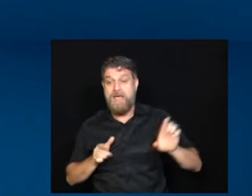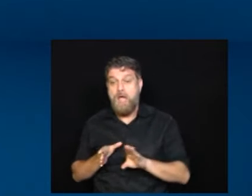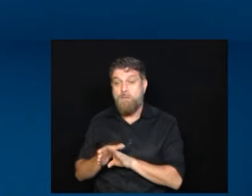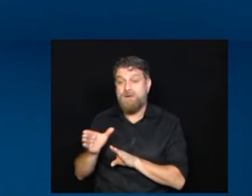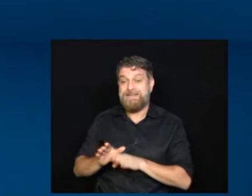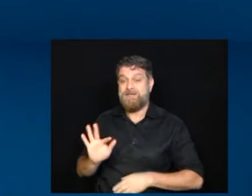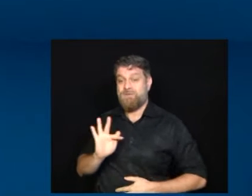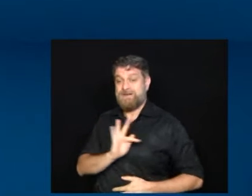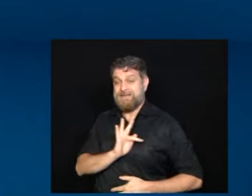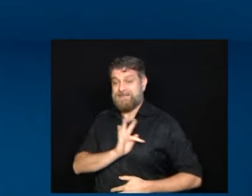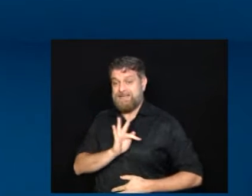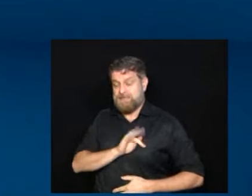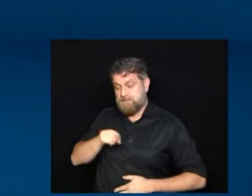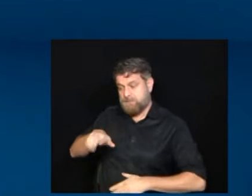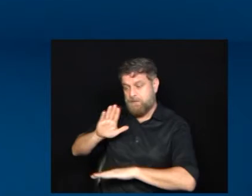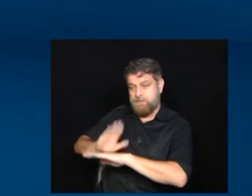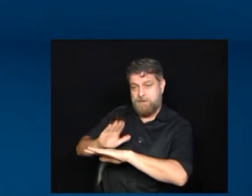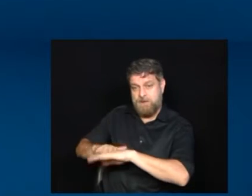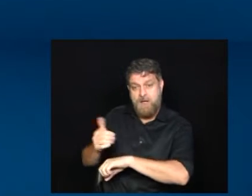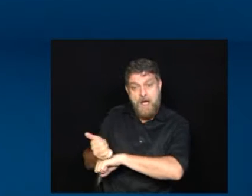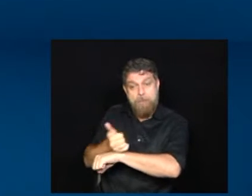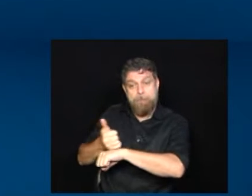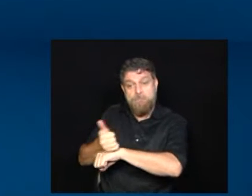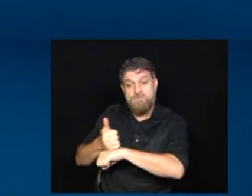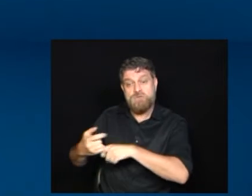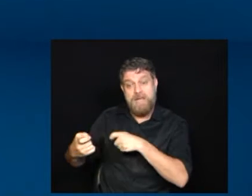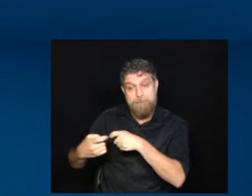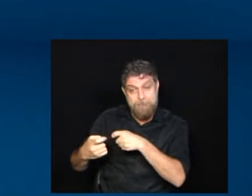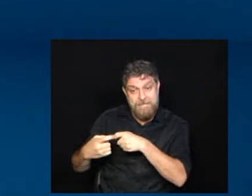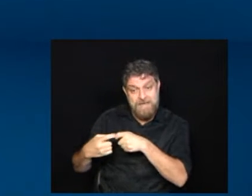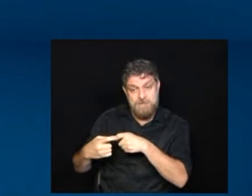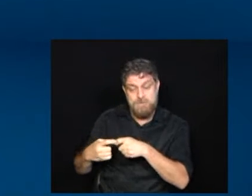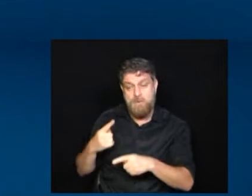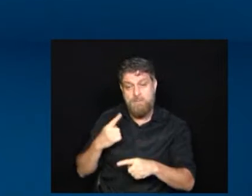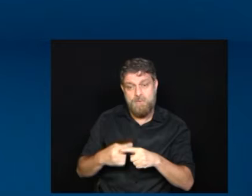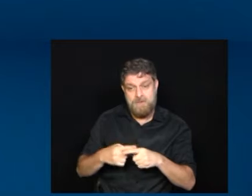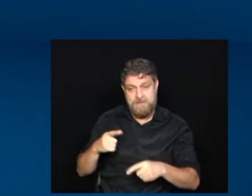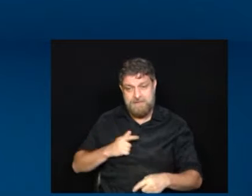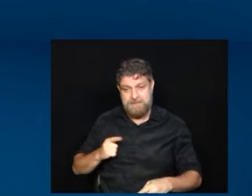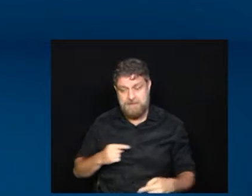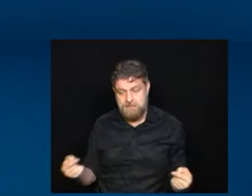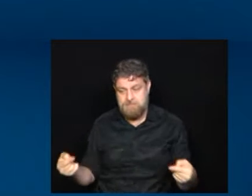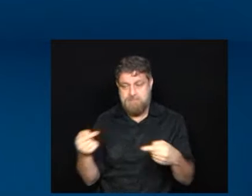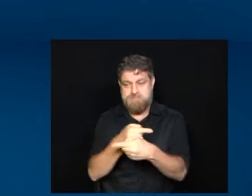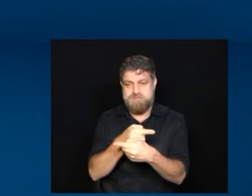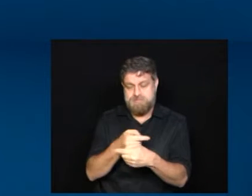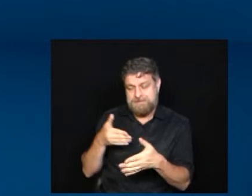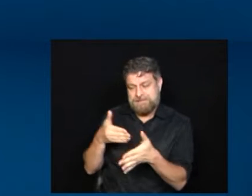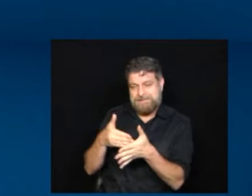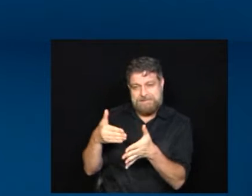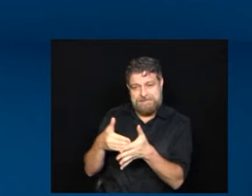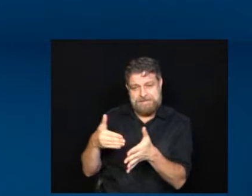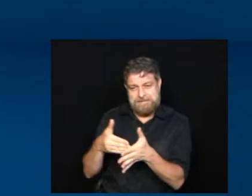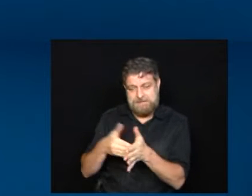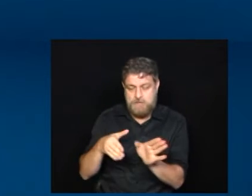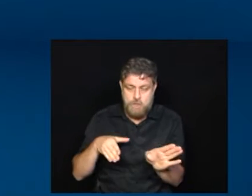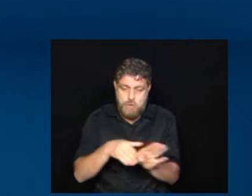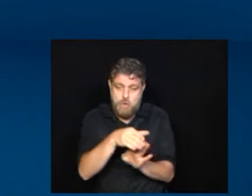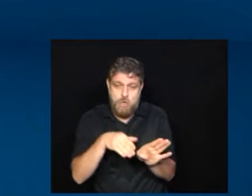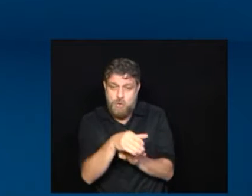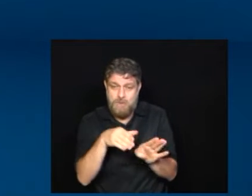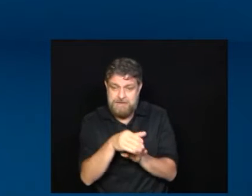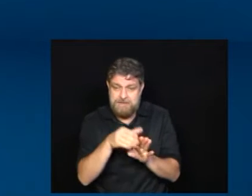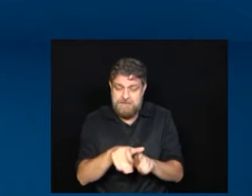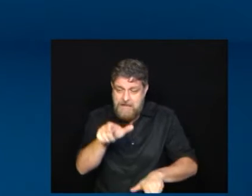orientação técnica que deve ser dada por profissionais médicos, até porque há diversas outras restrições e orientações